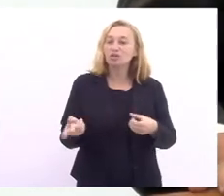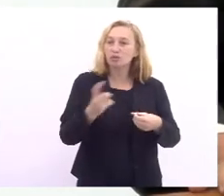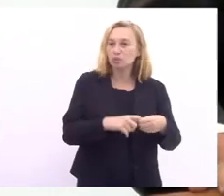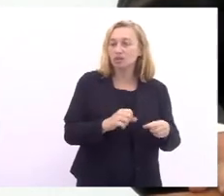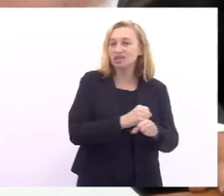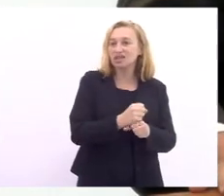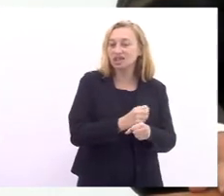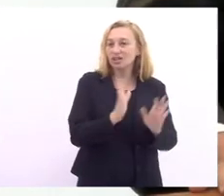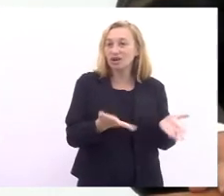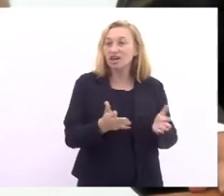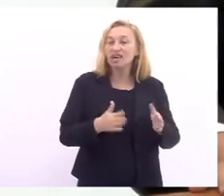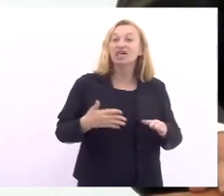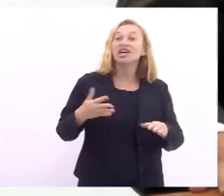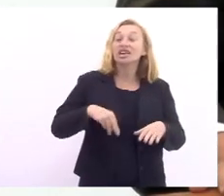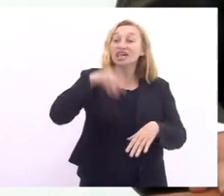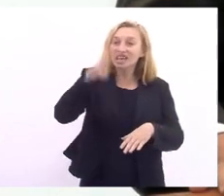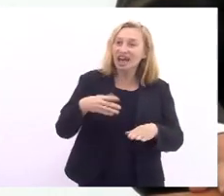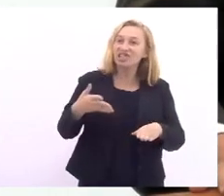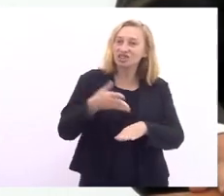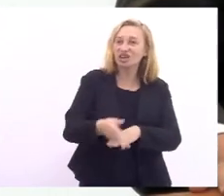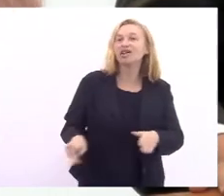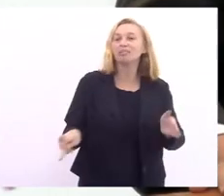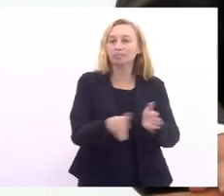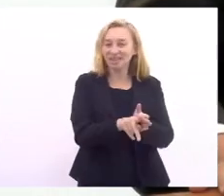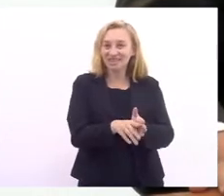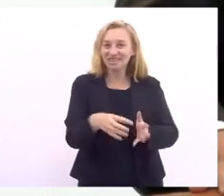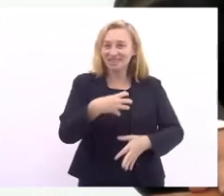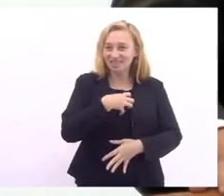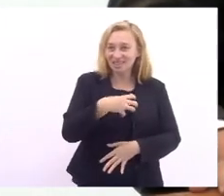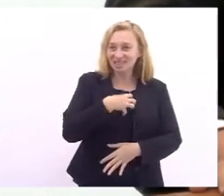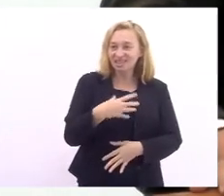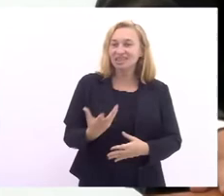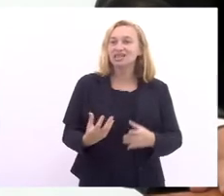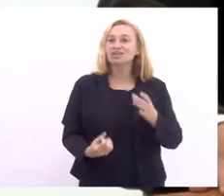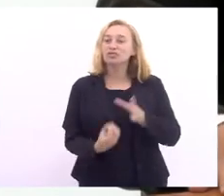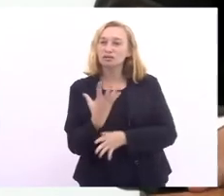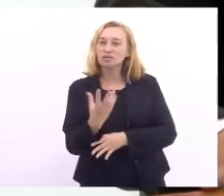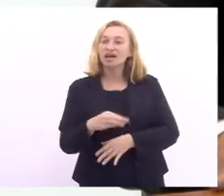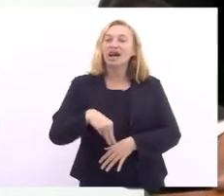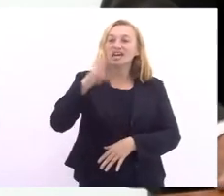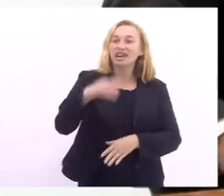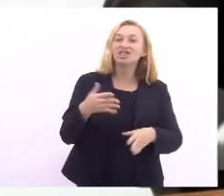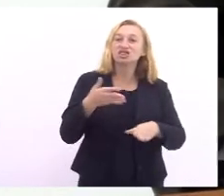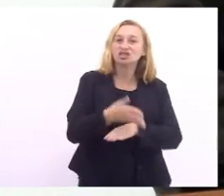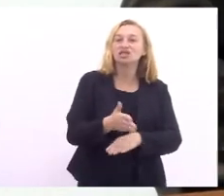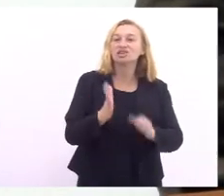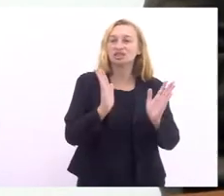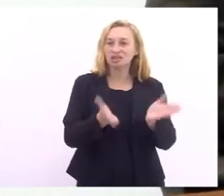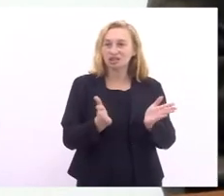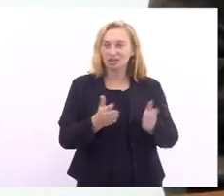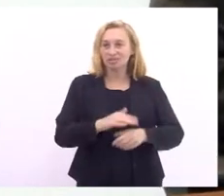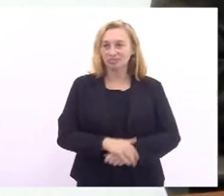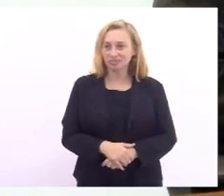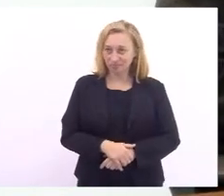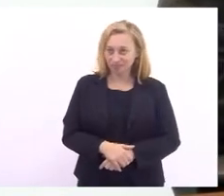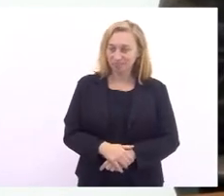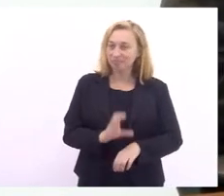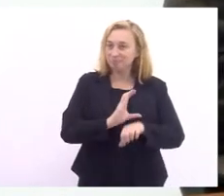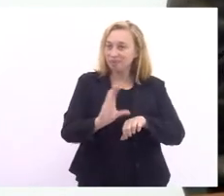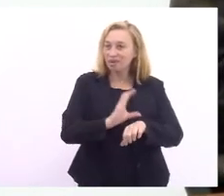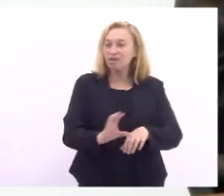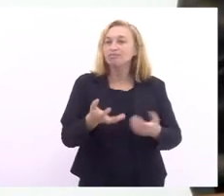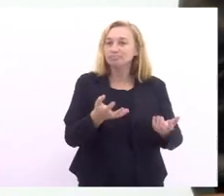e quem chega agora já chega se sentindo parte então é dos fundadores a quem acabou de chegar no curso é